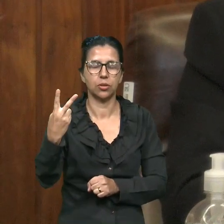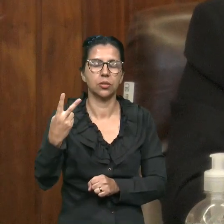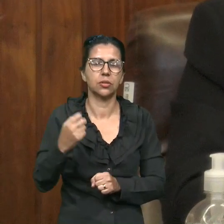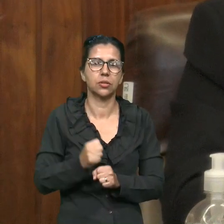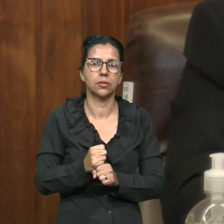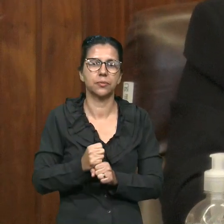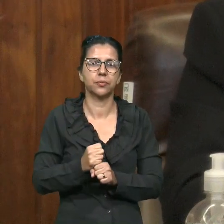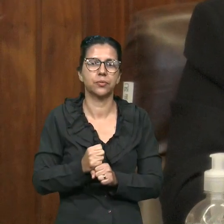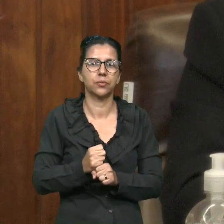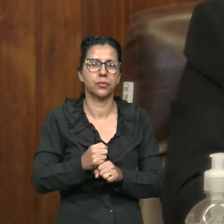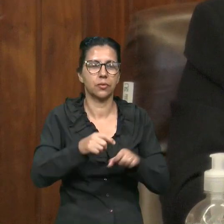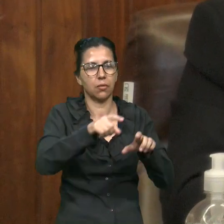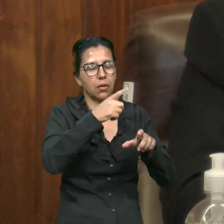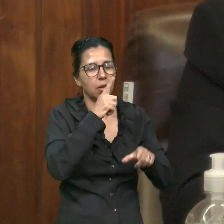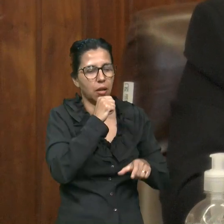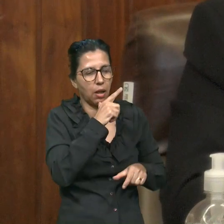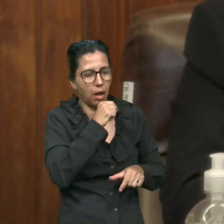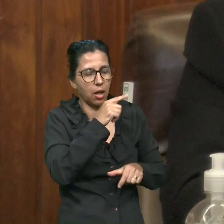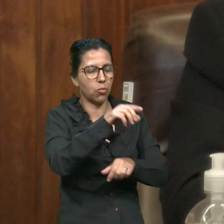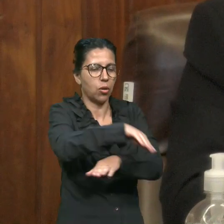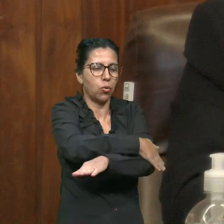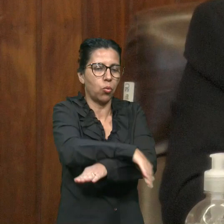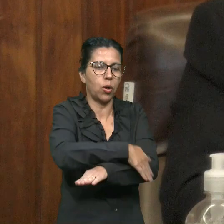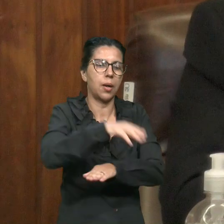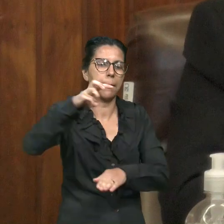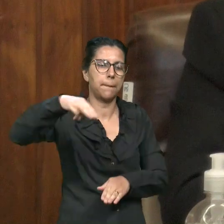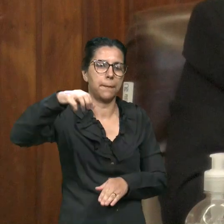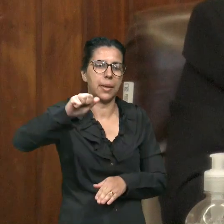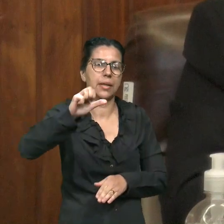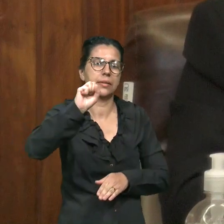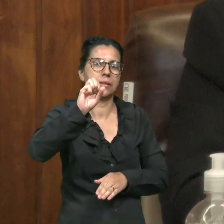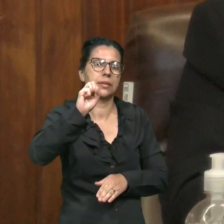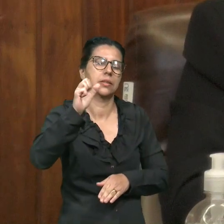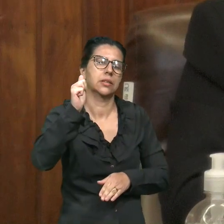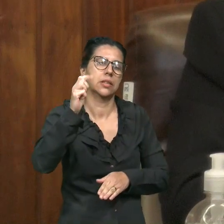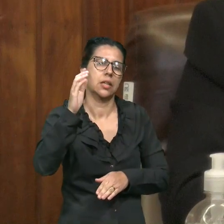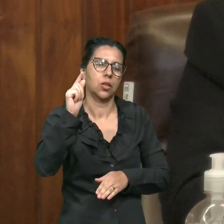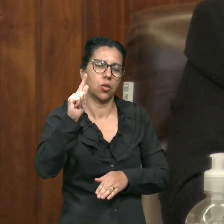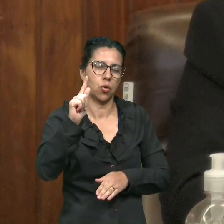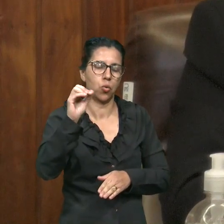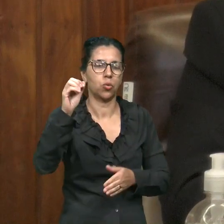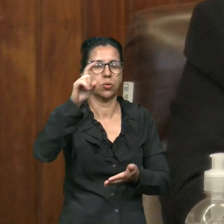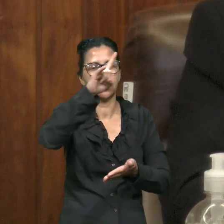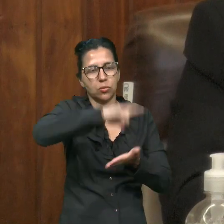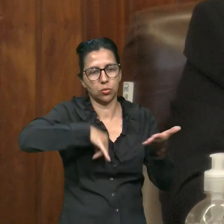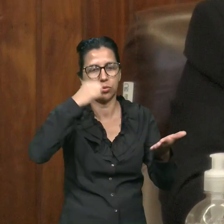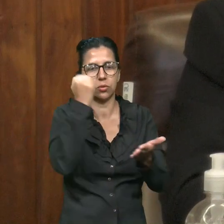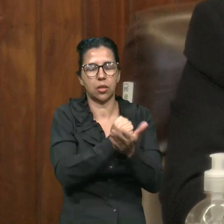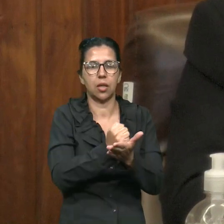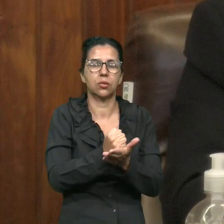06/2022, Galerias Pluviais, Rua Massago Riguchi. Valor do contrato,